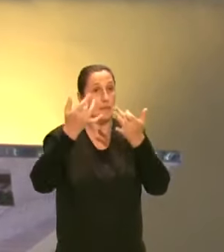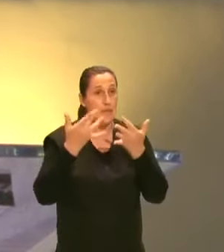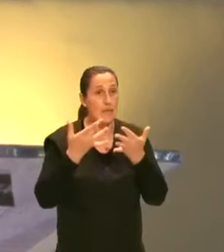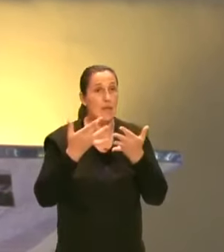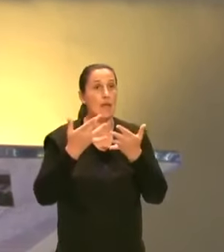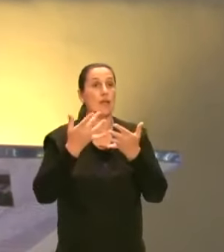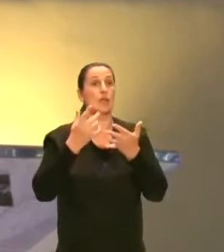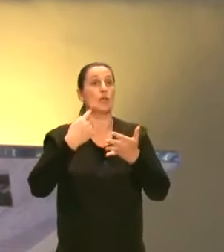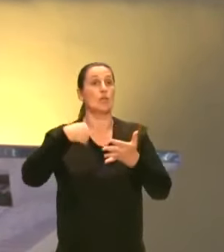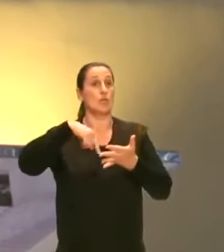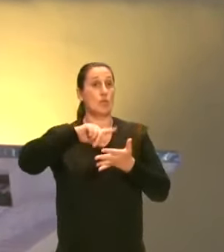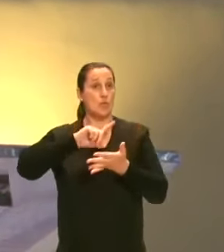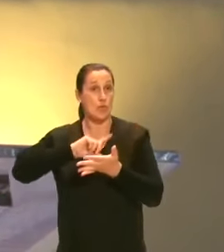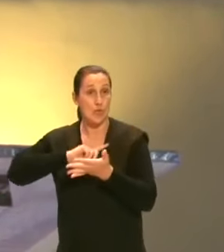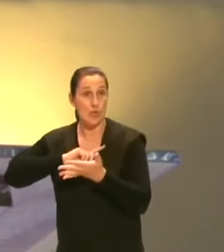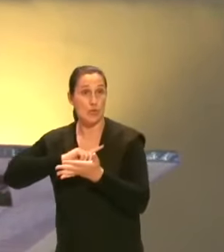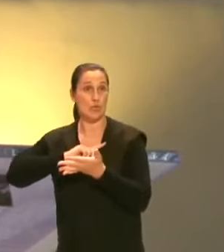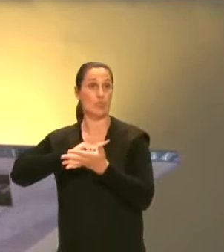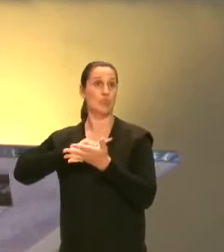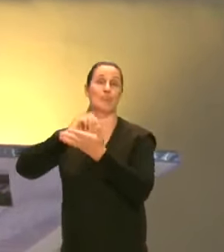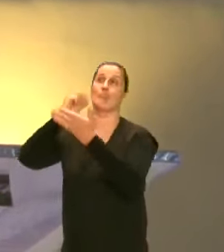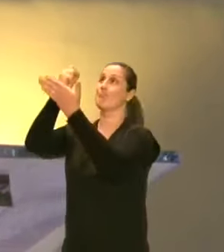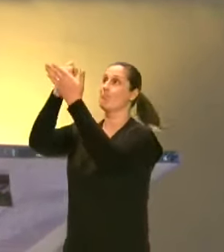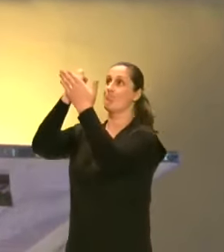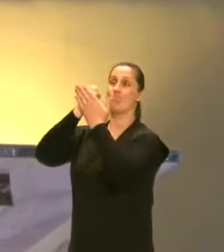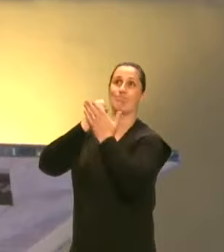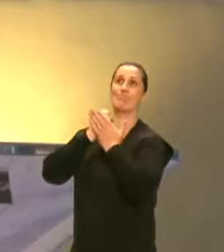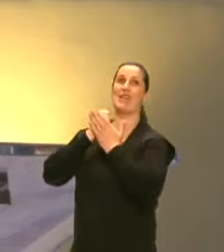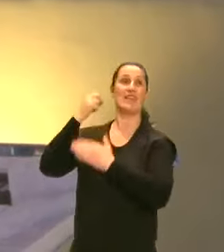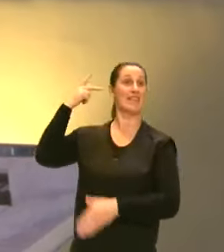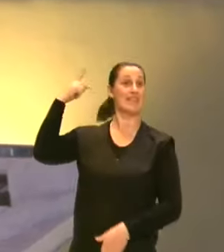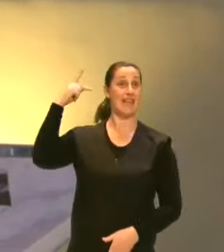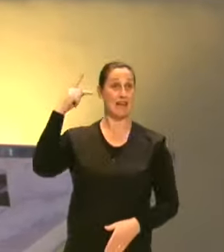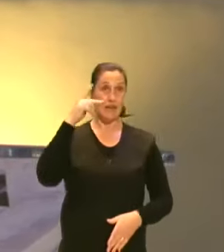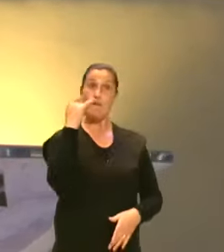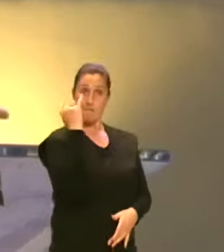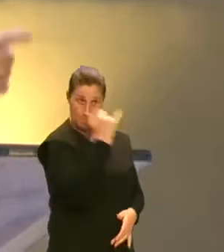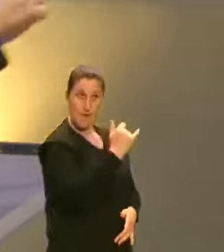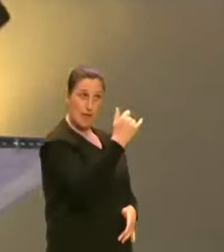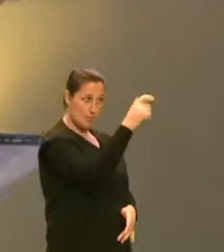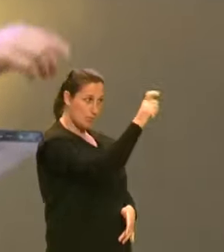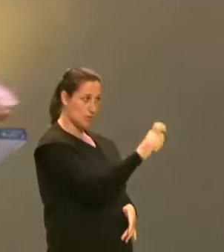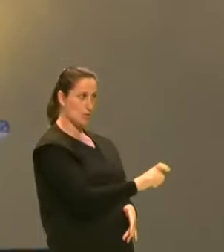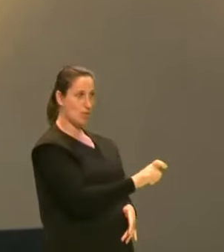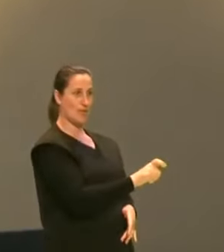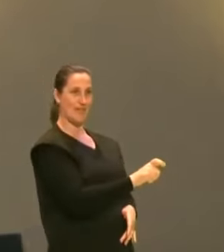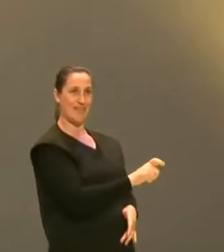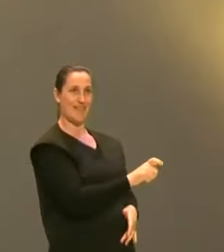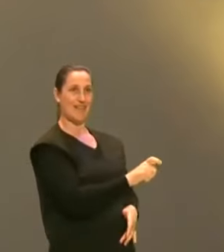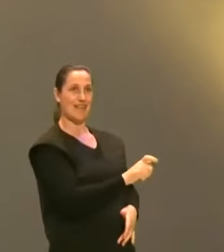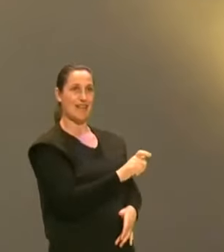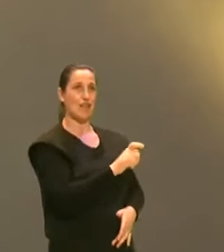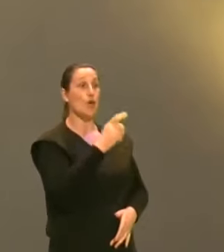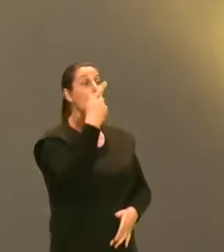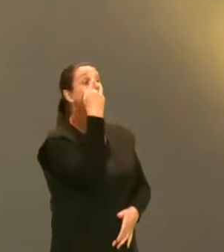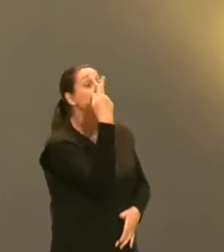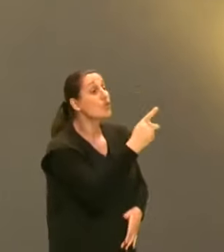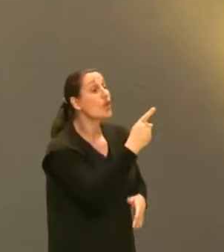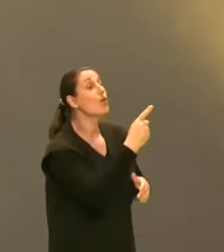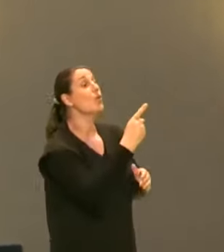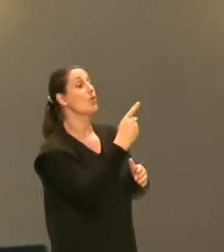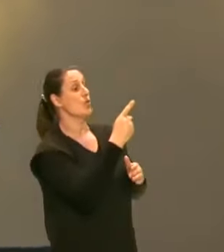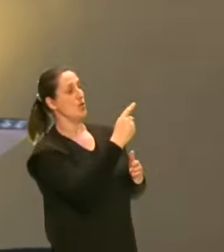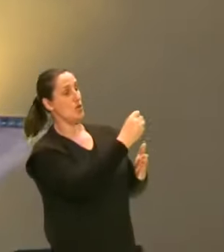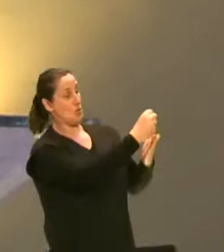do Senhor. Vira para a pessoa que está do teu lado e fala, o teu socorro vem do